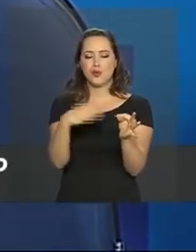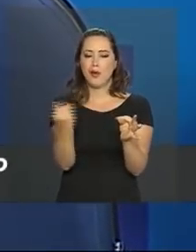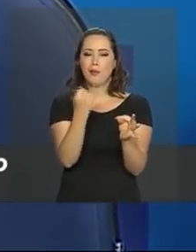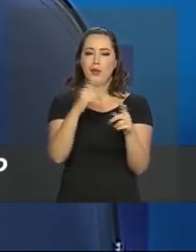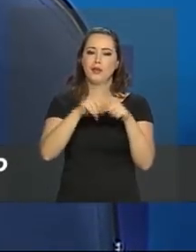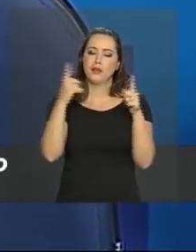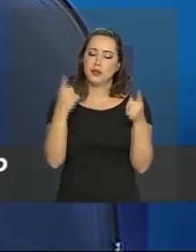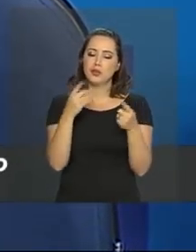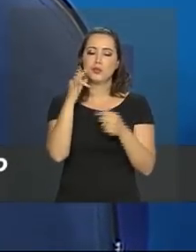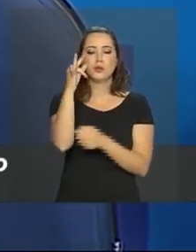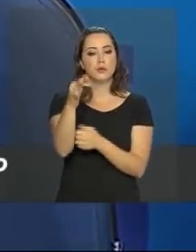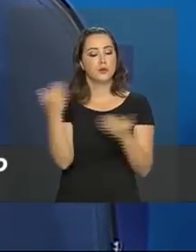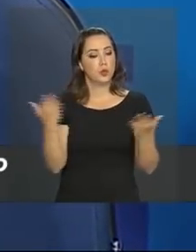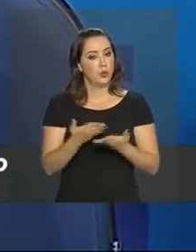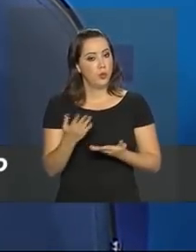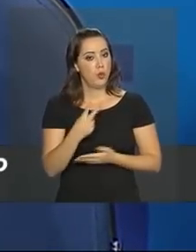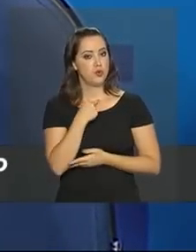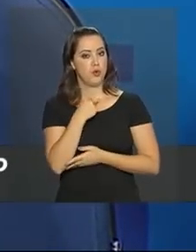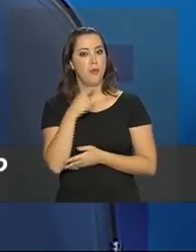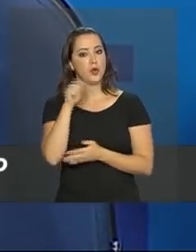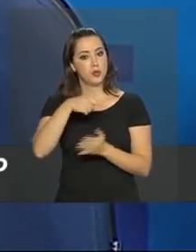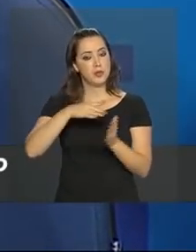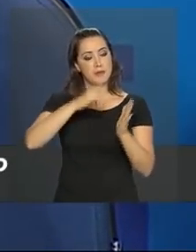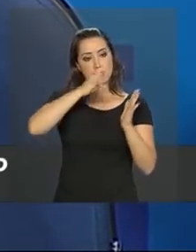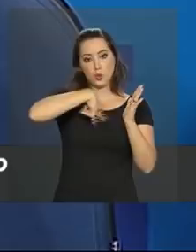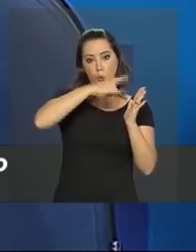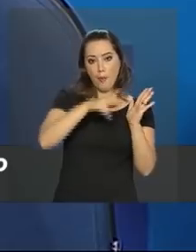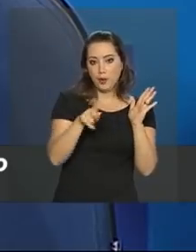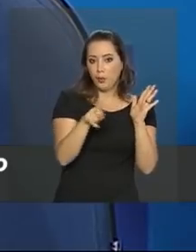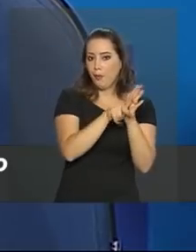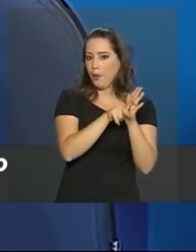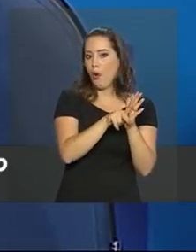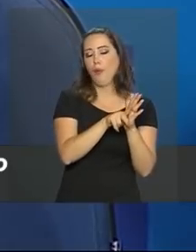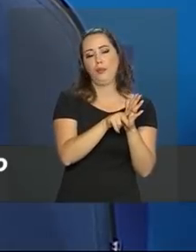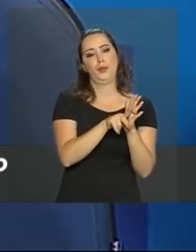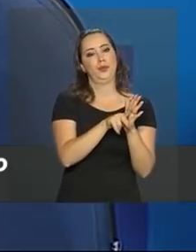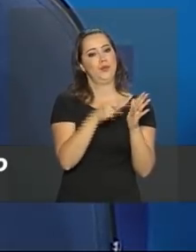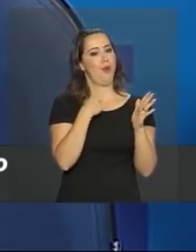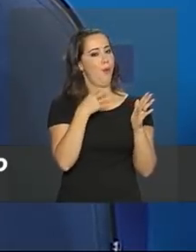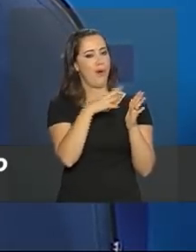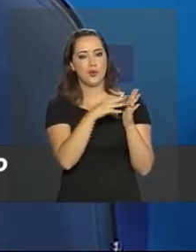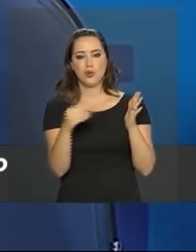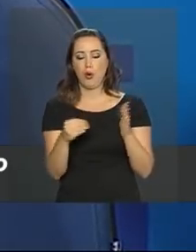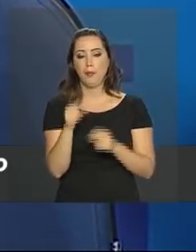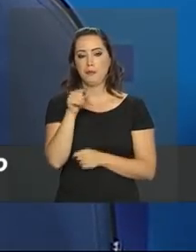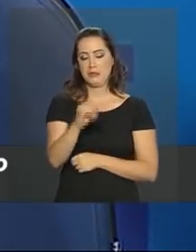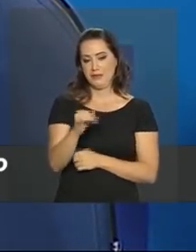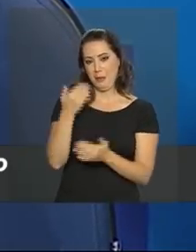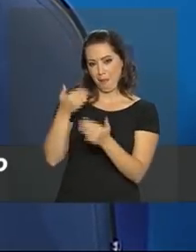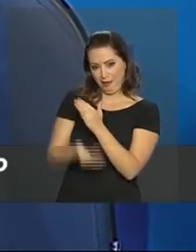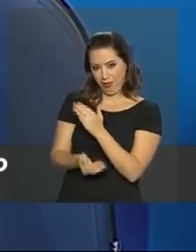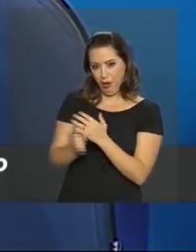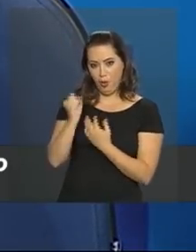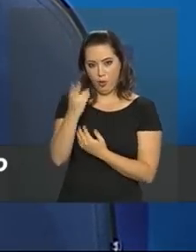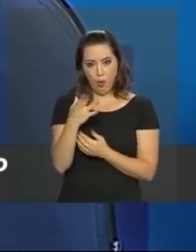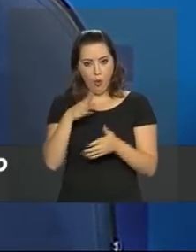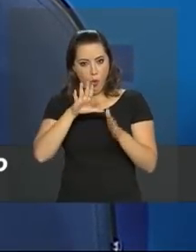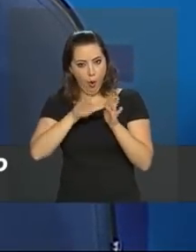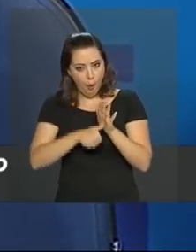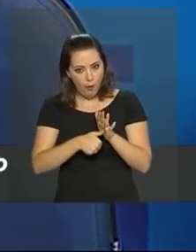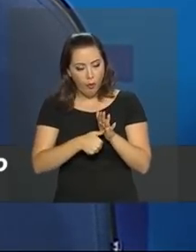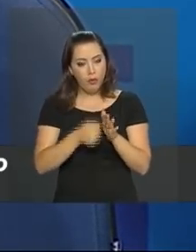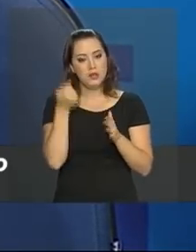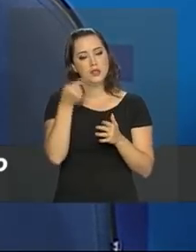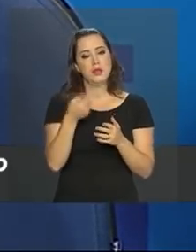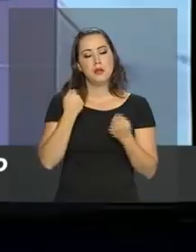acentuada na nossa sociedade veja bem se você perdeu ou teve o documento roubado você tem que apresentar boletim de ocorrência